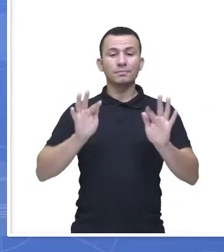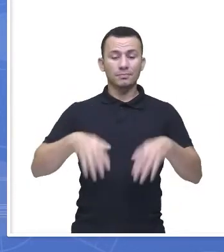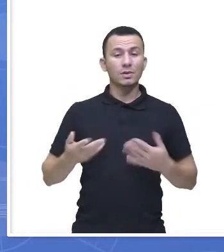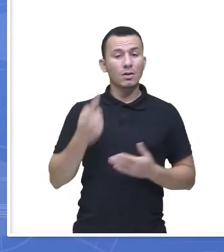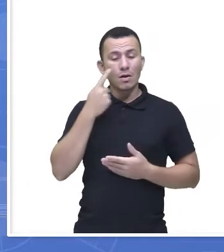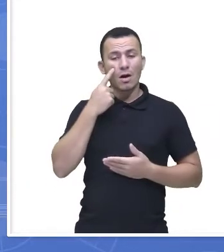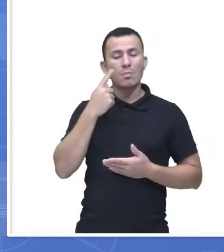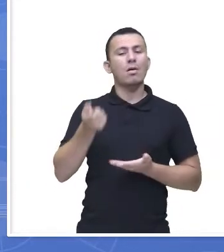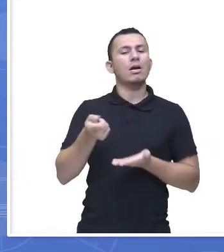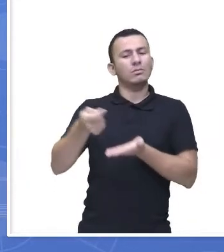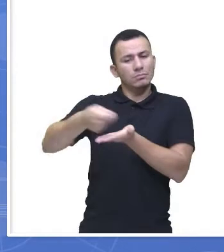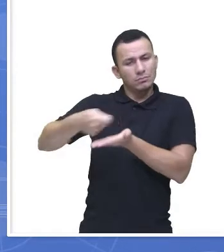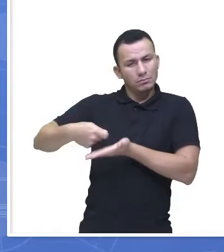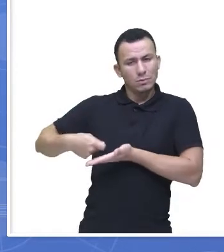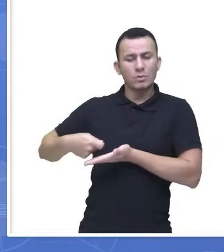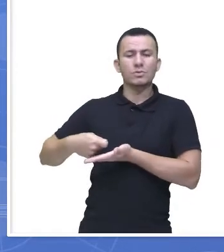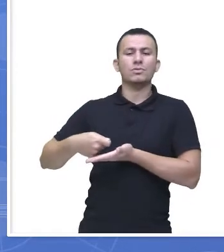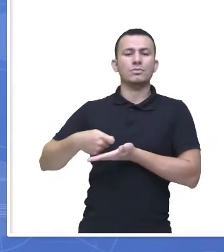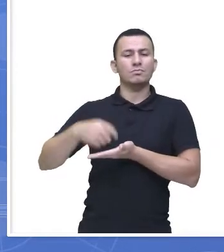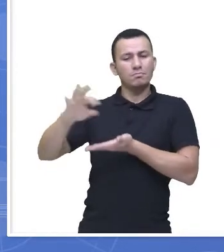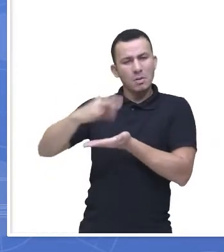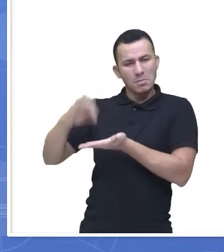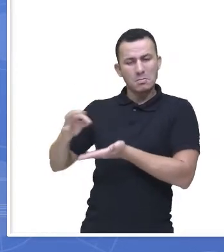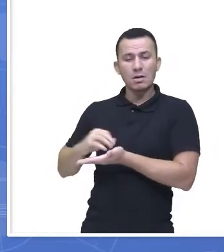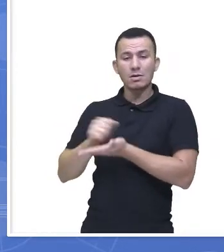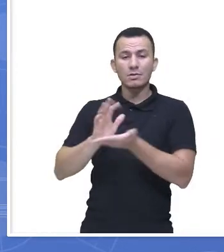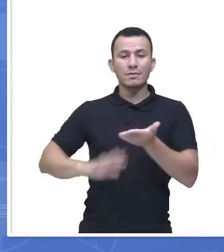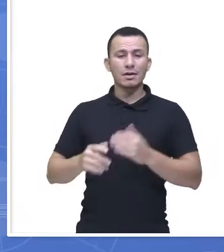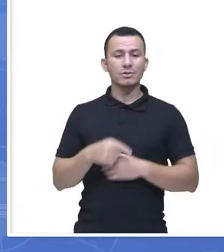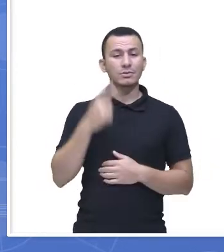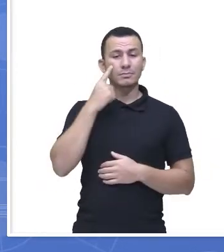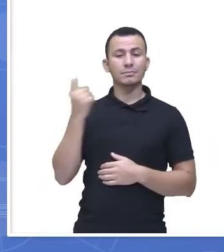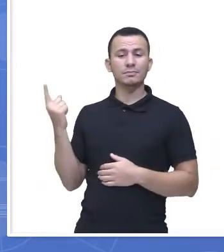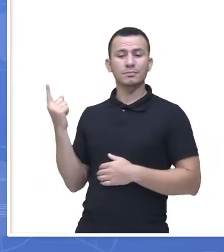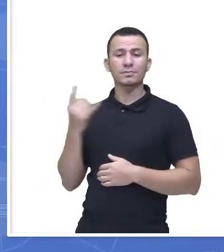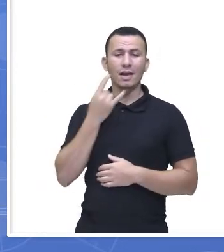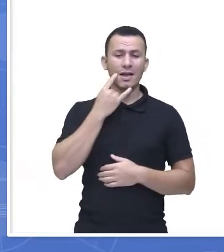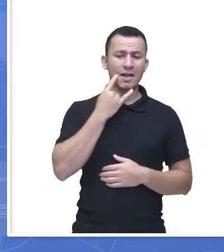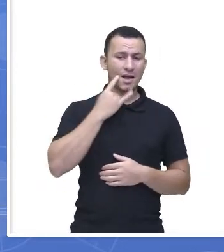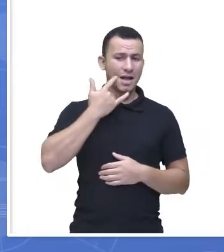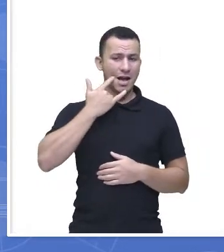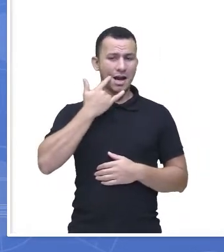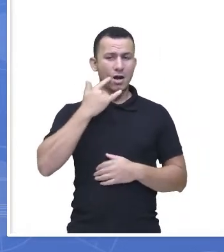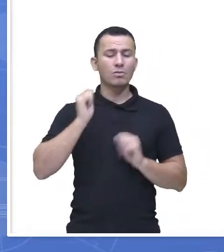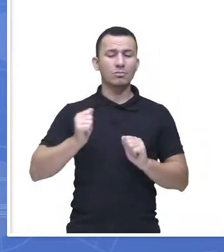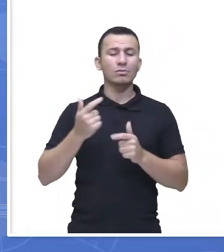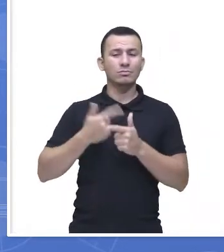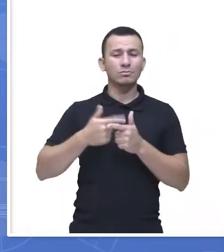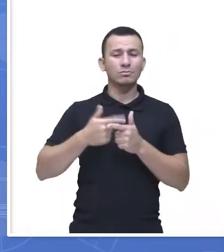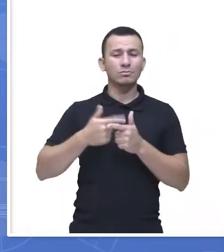no gabarito, a resposta correta é a resposta D. Porque o patrimônio cultural imaterial representa os